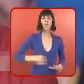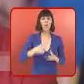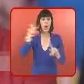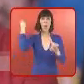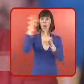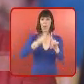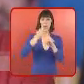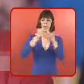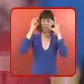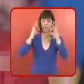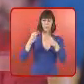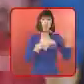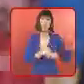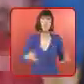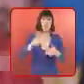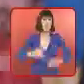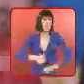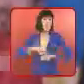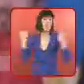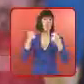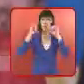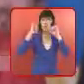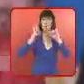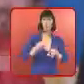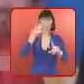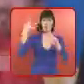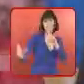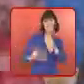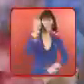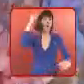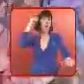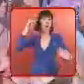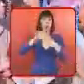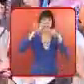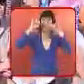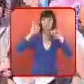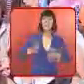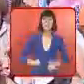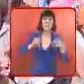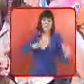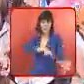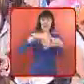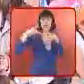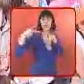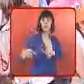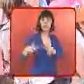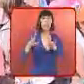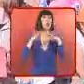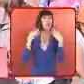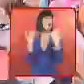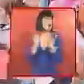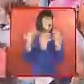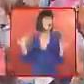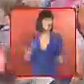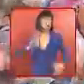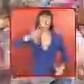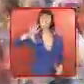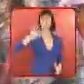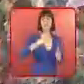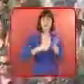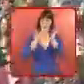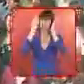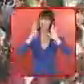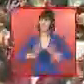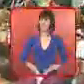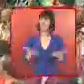convicção de que a luta é o caminho mais eficaz para atingir os objetivos de transformação social de que o